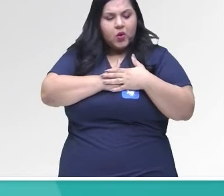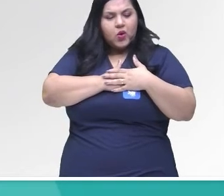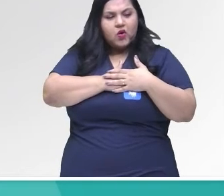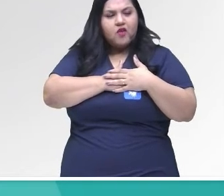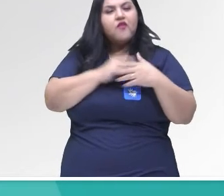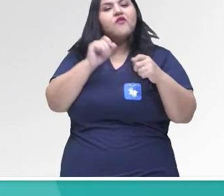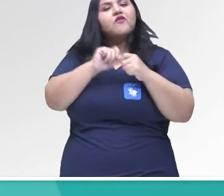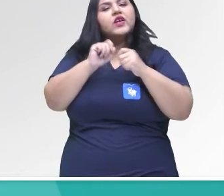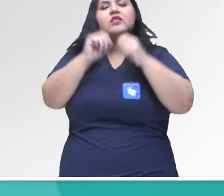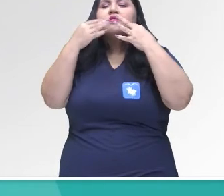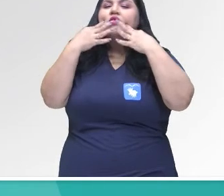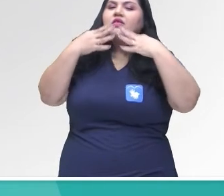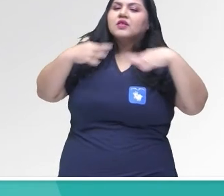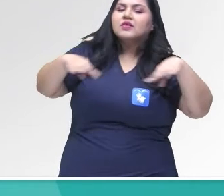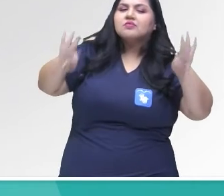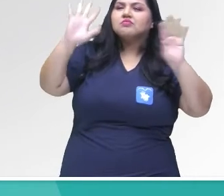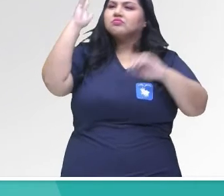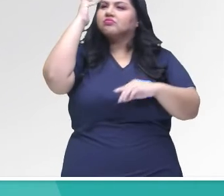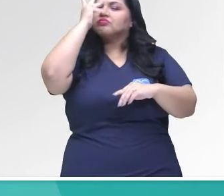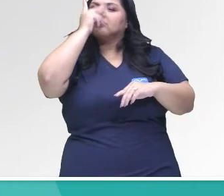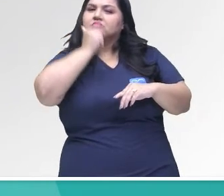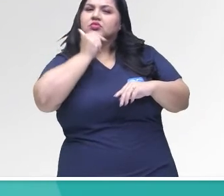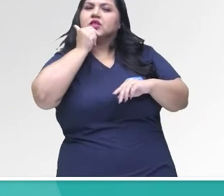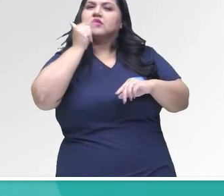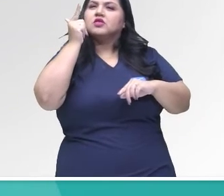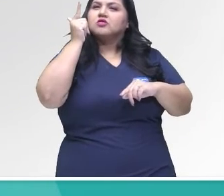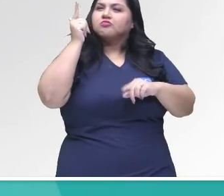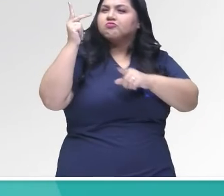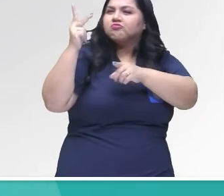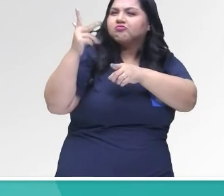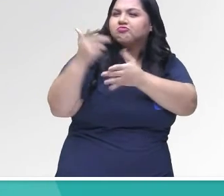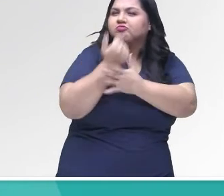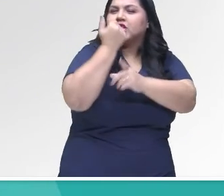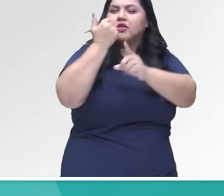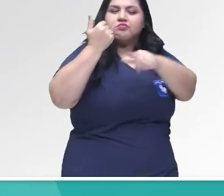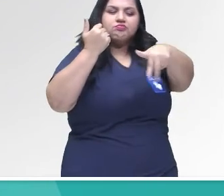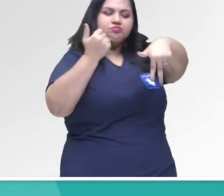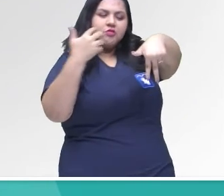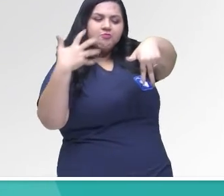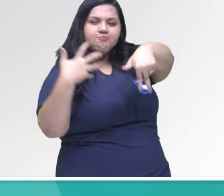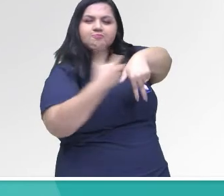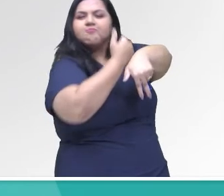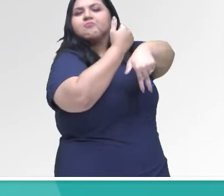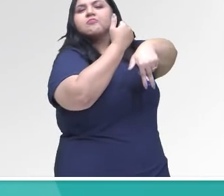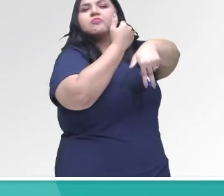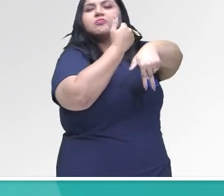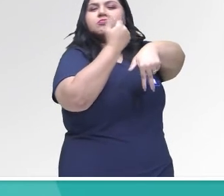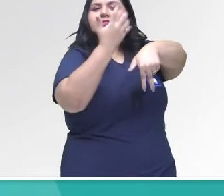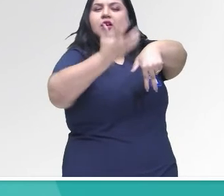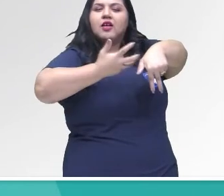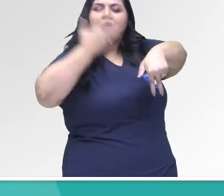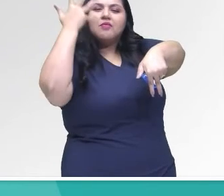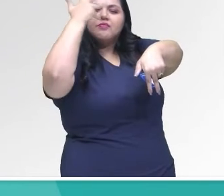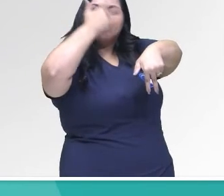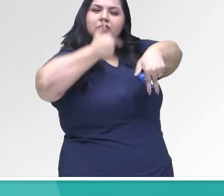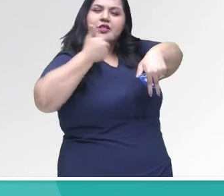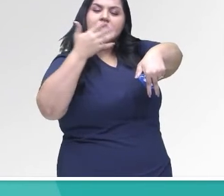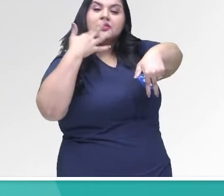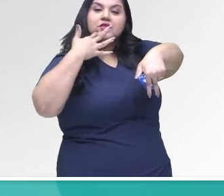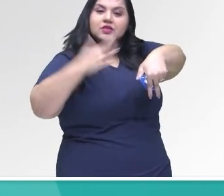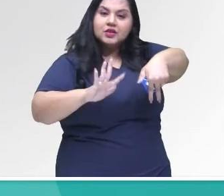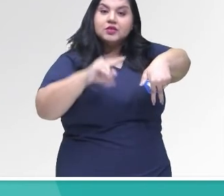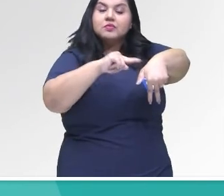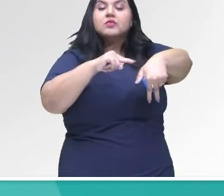forma natural, de forma bela, a conquista, a mulher enquanto enaltecida com a sua beleza natural, mas